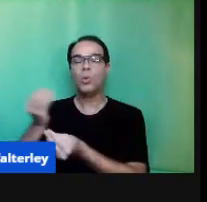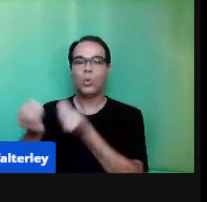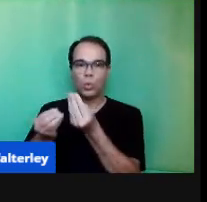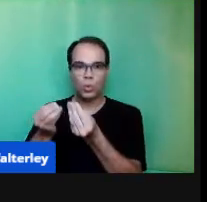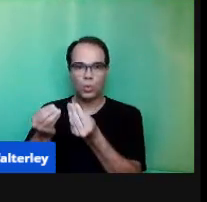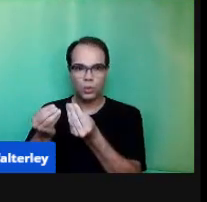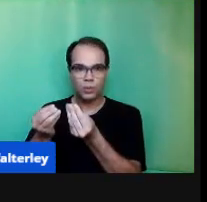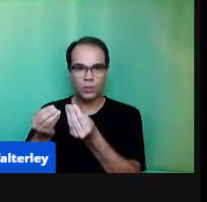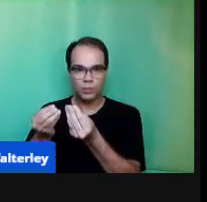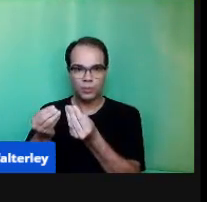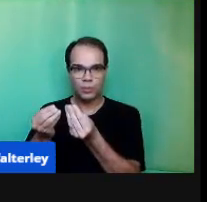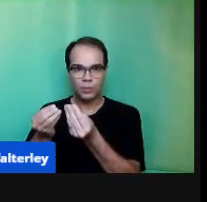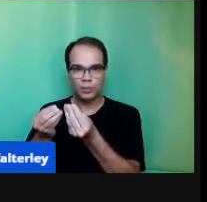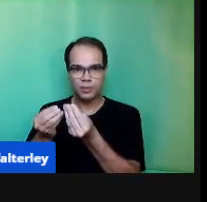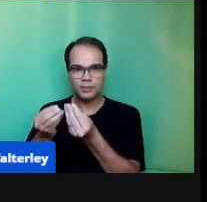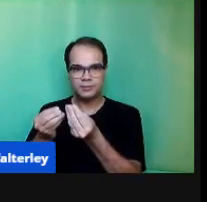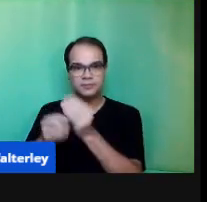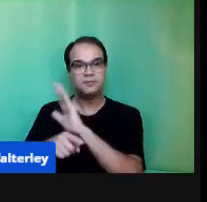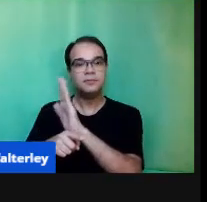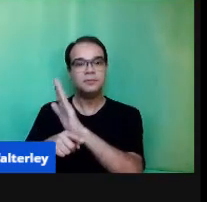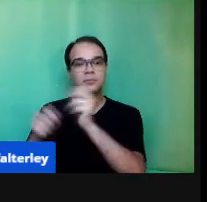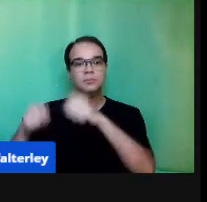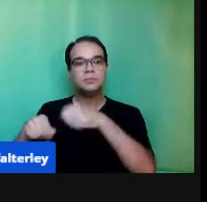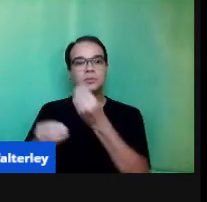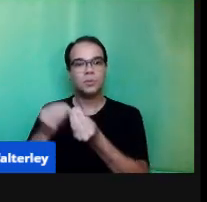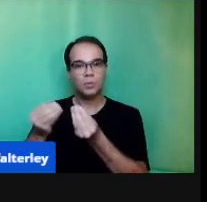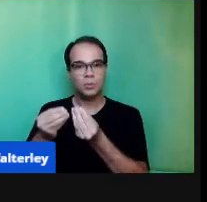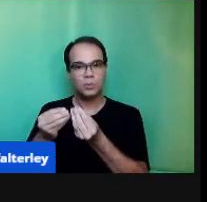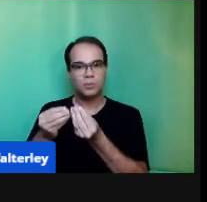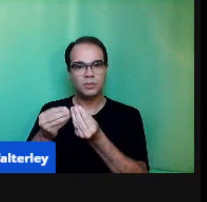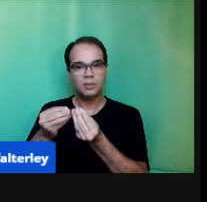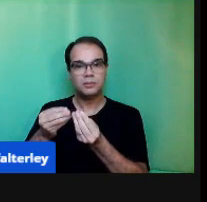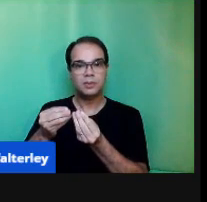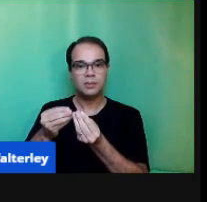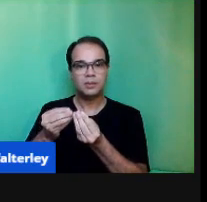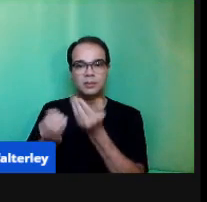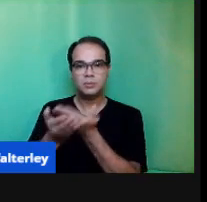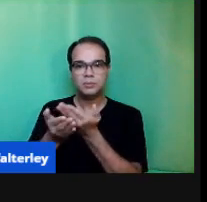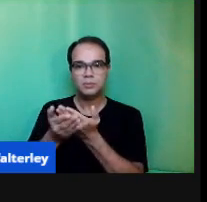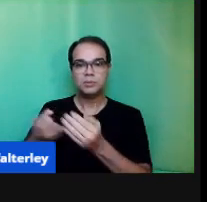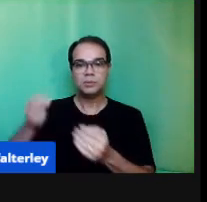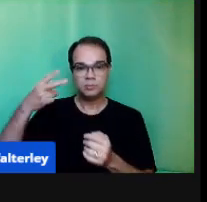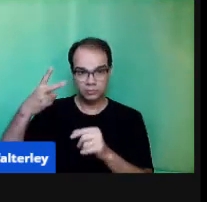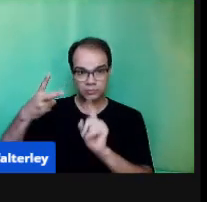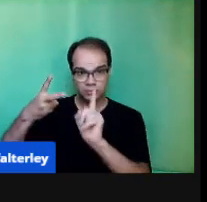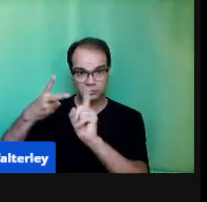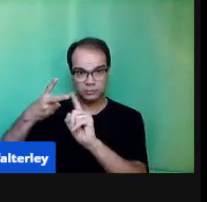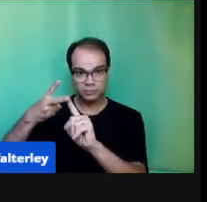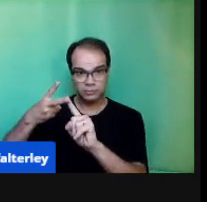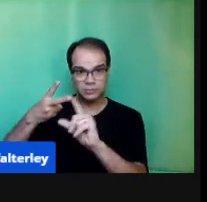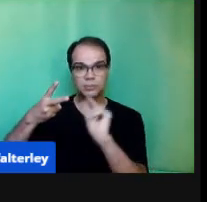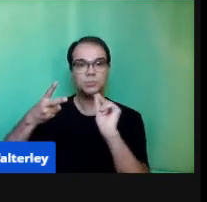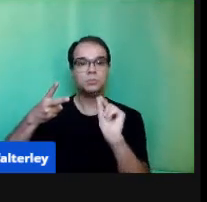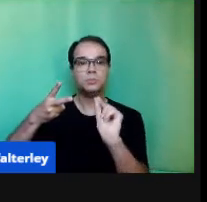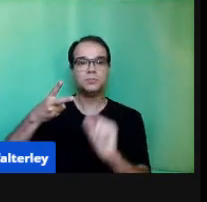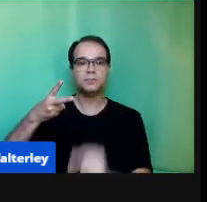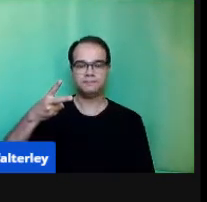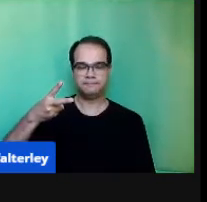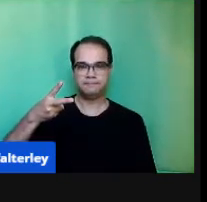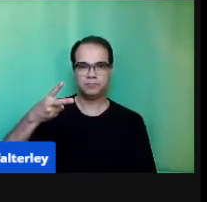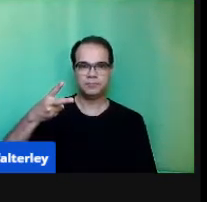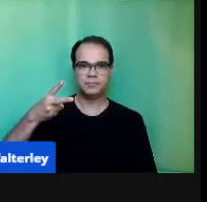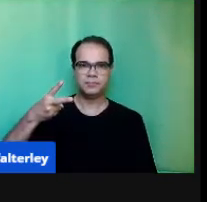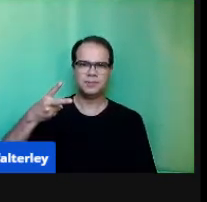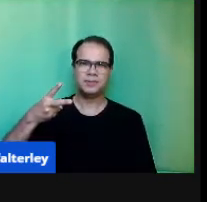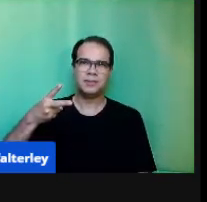início a essa ideia do documentário. Na segunda aula, a gente já vai partir para uma questão